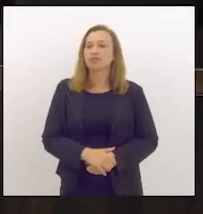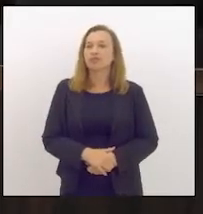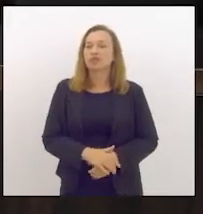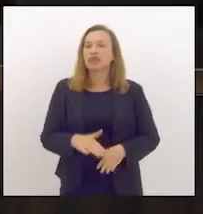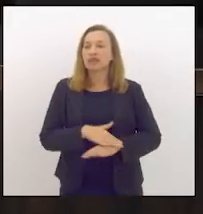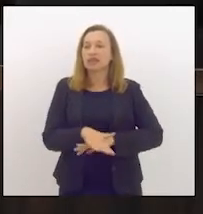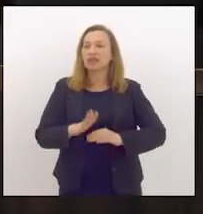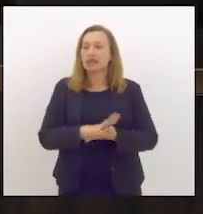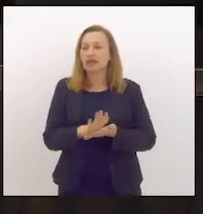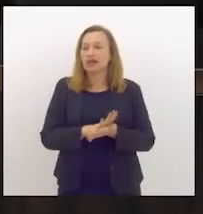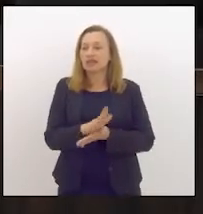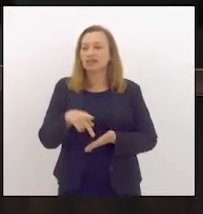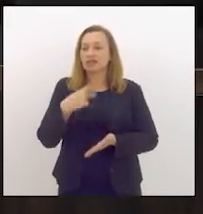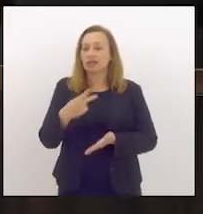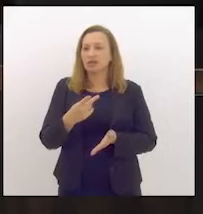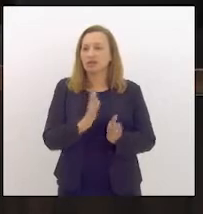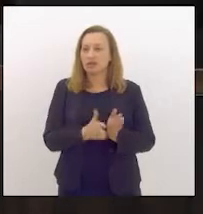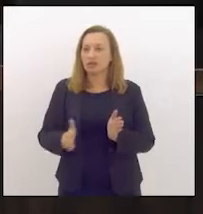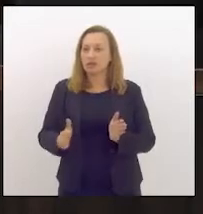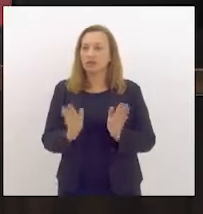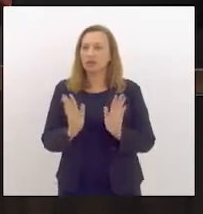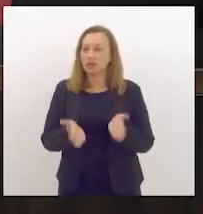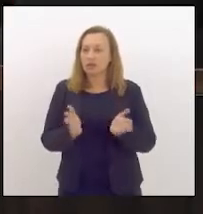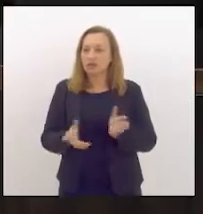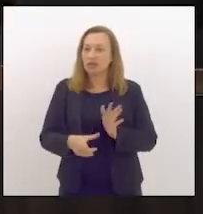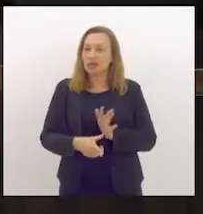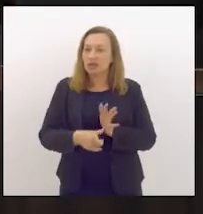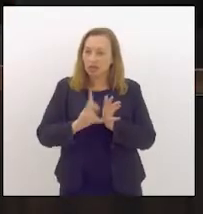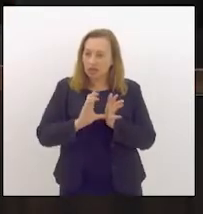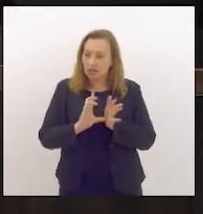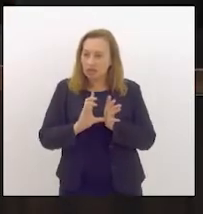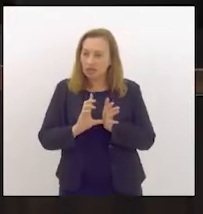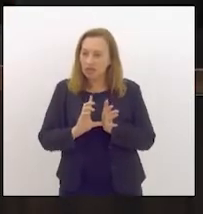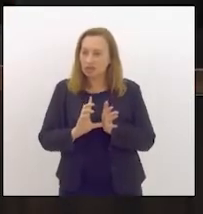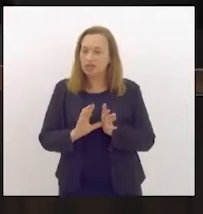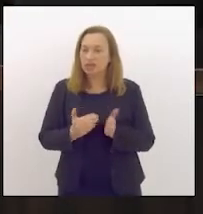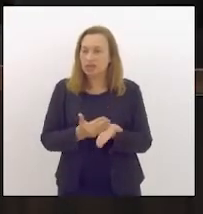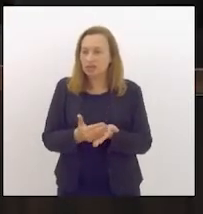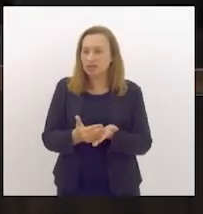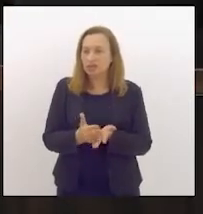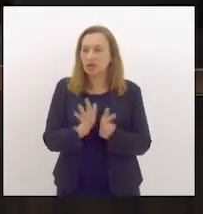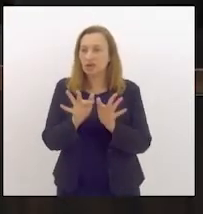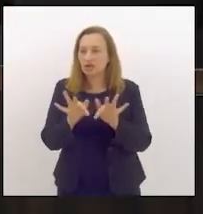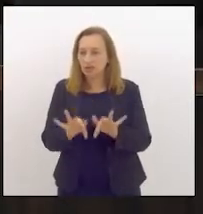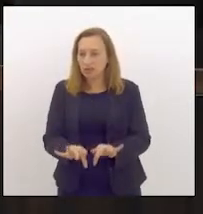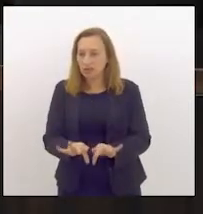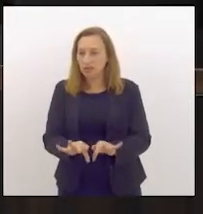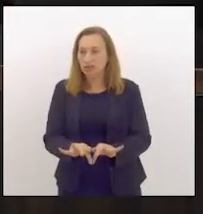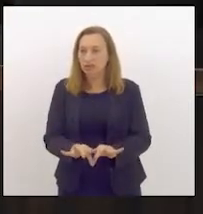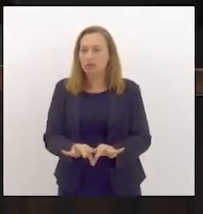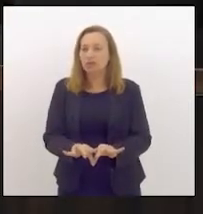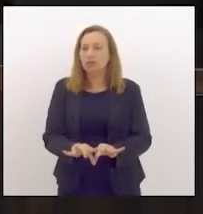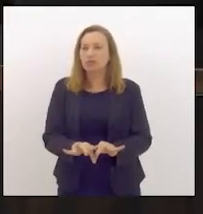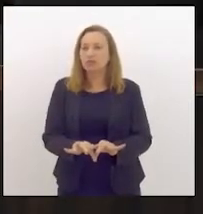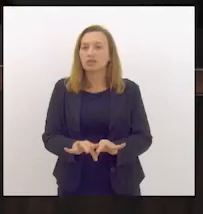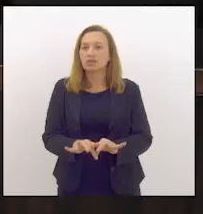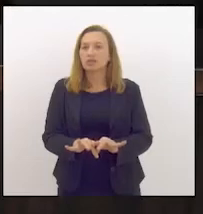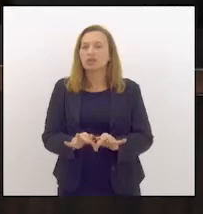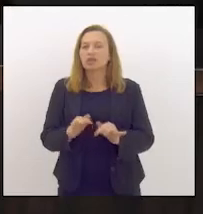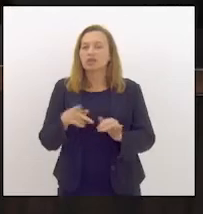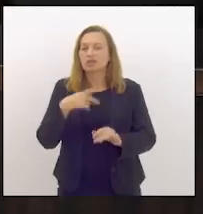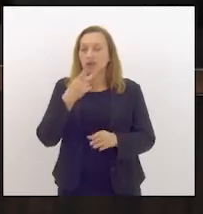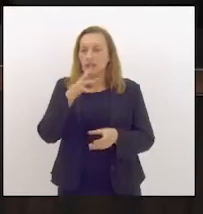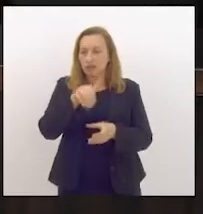nada mais a tratar agora sim Presidente antes de passar o expediente final abre para